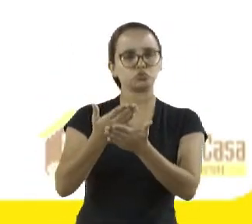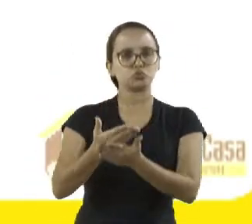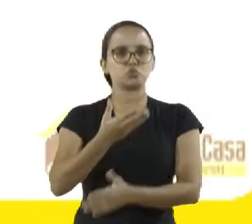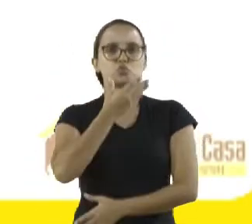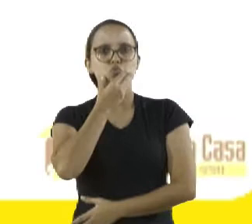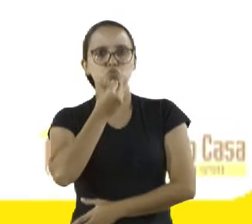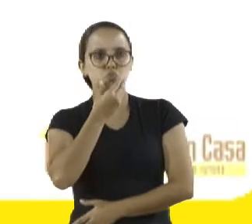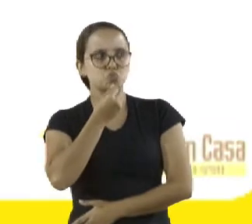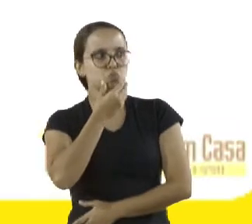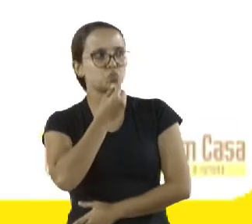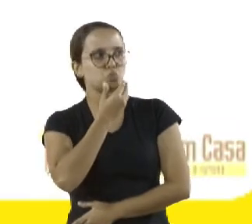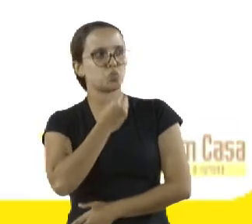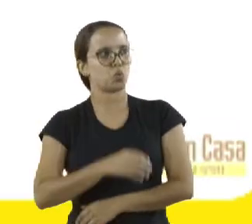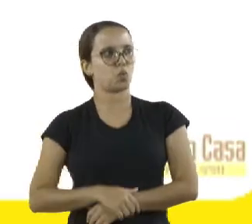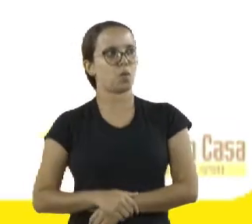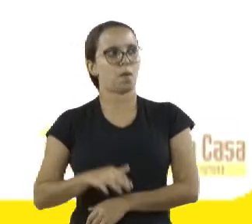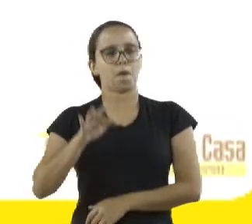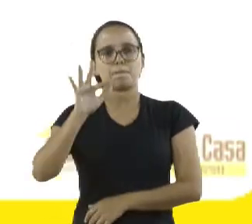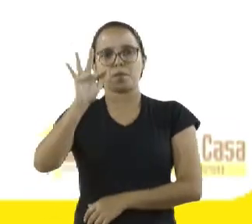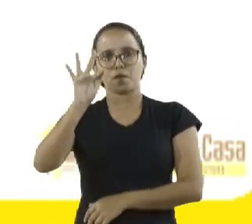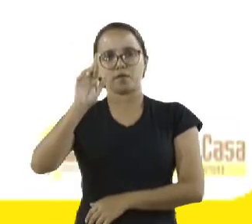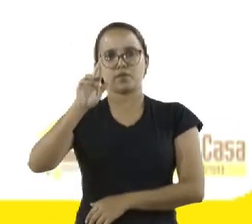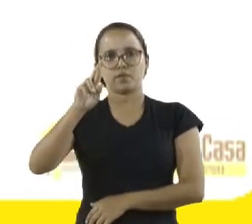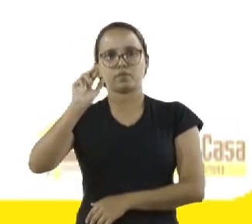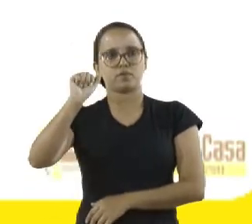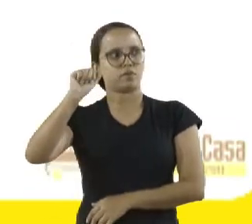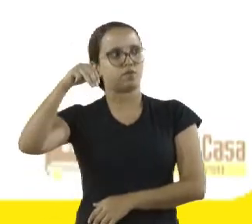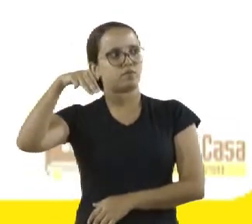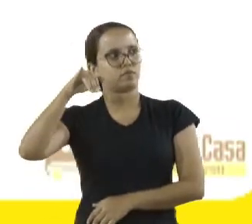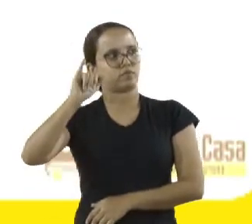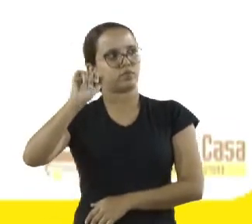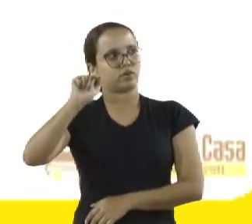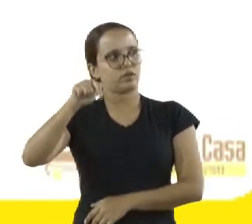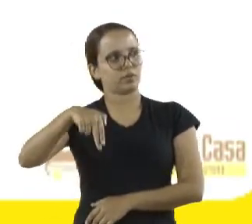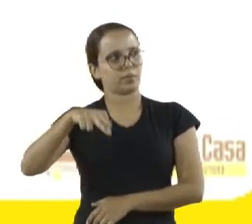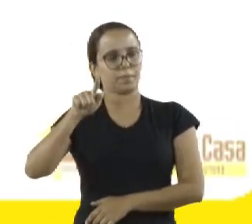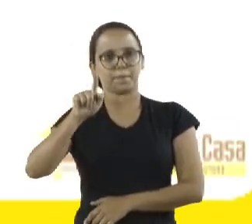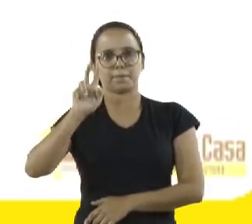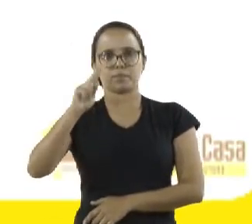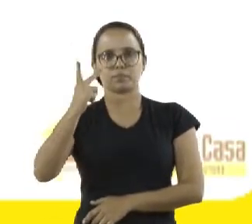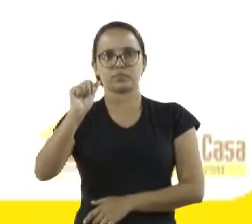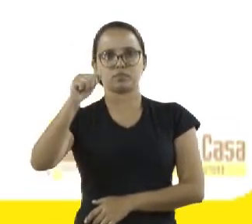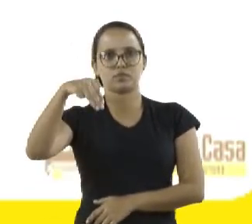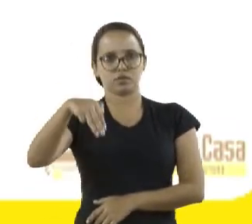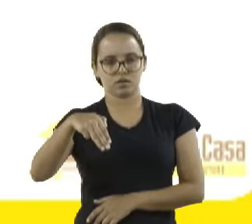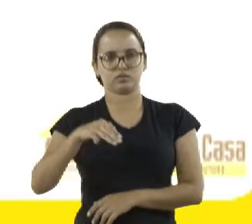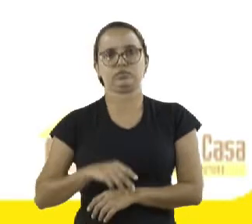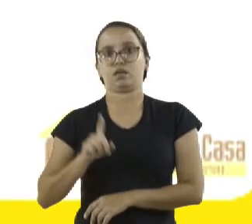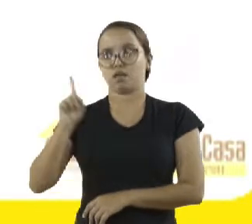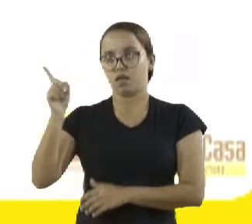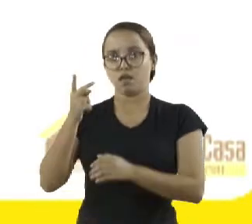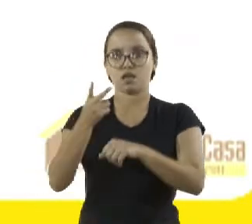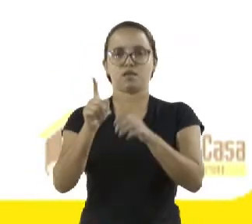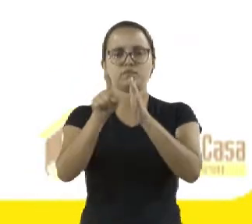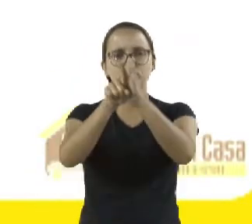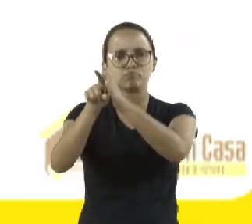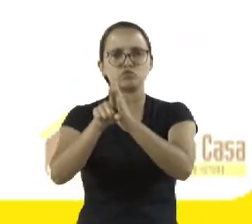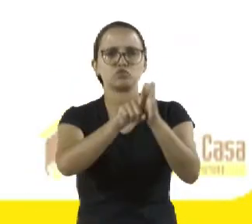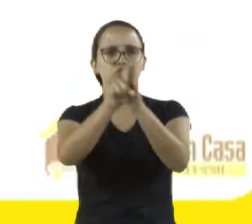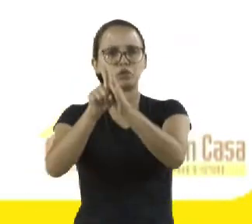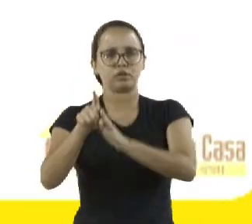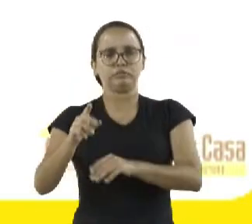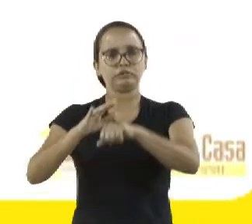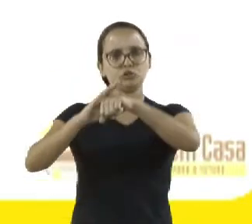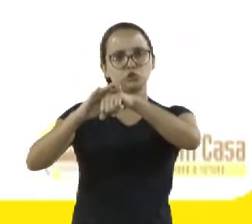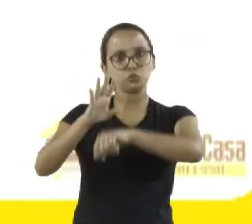cardiologista, que definiu os fatores de risco para a doença arterial coronariana, do coração. Quer dizer, os